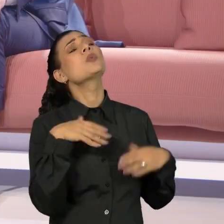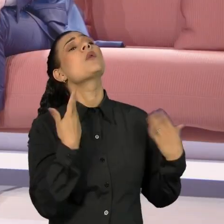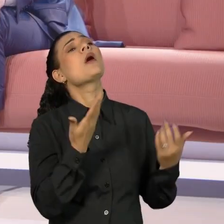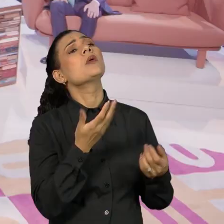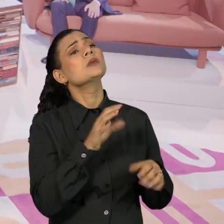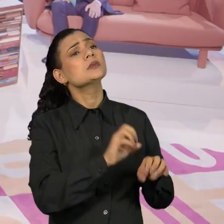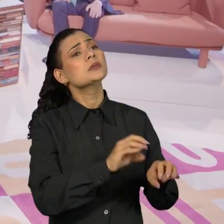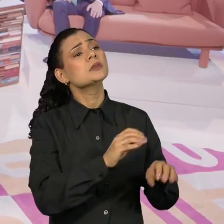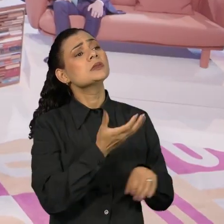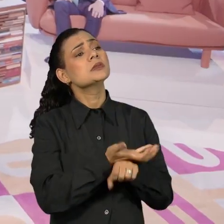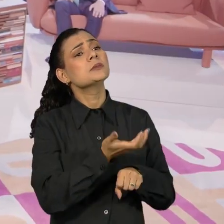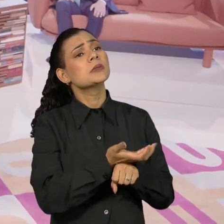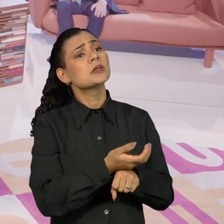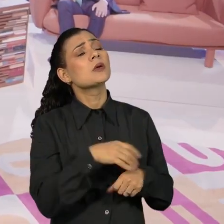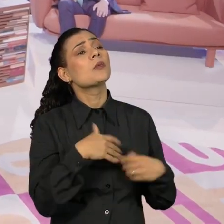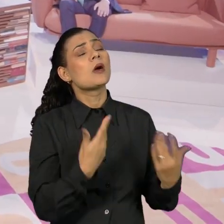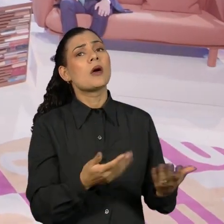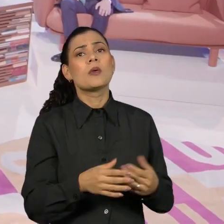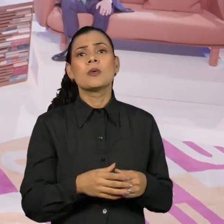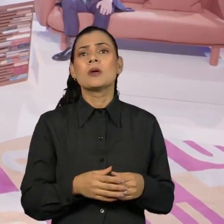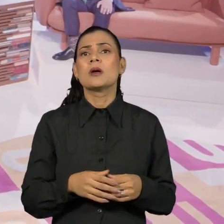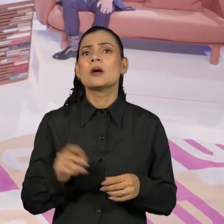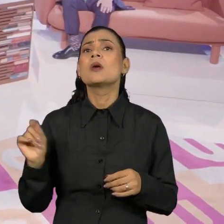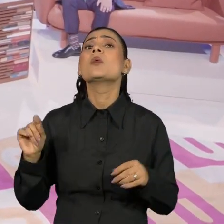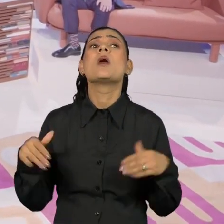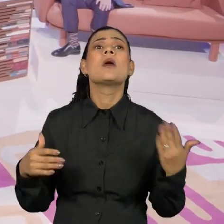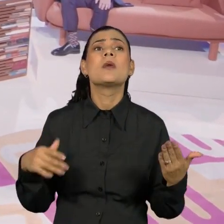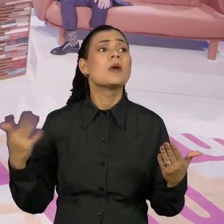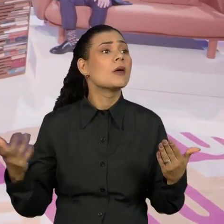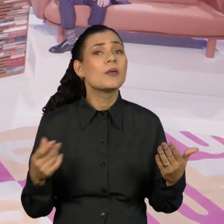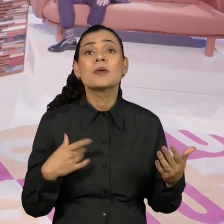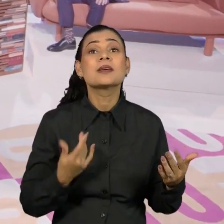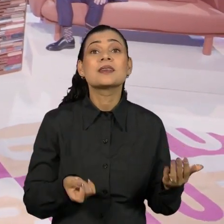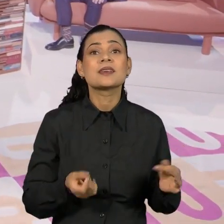é? Pior. Química.